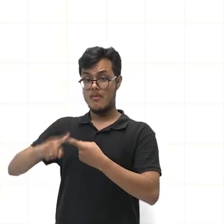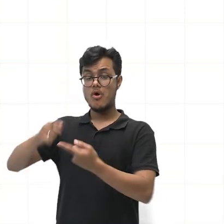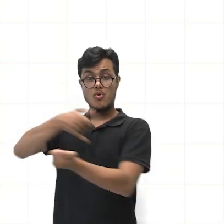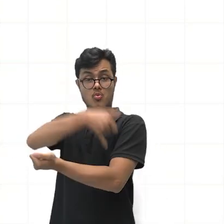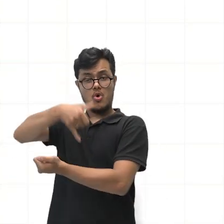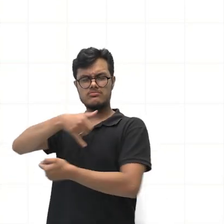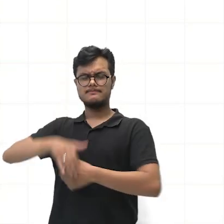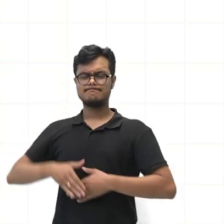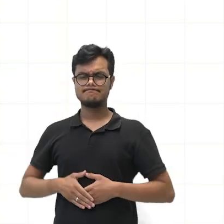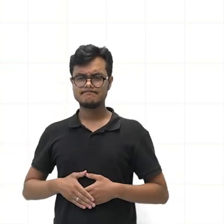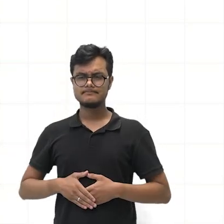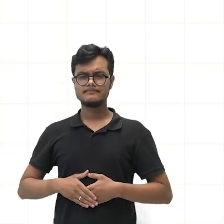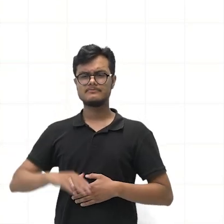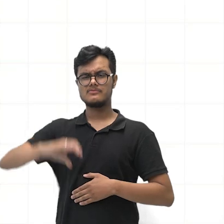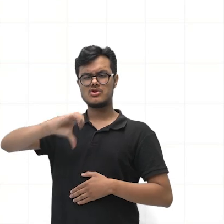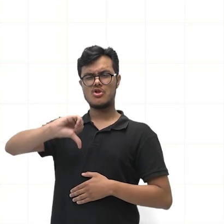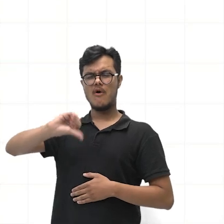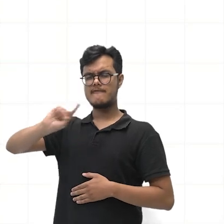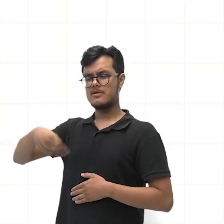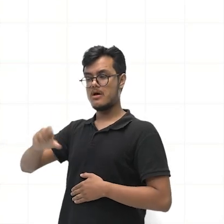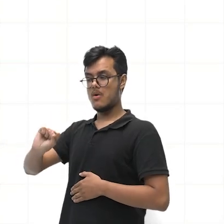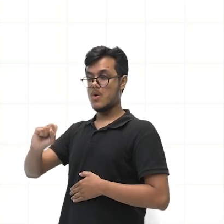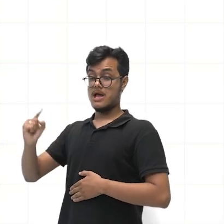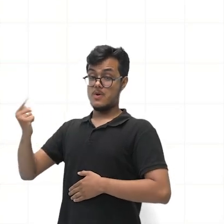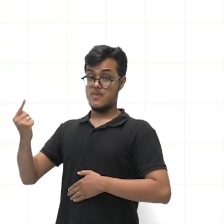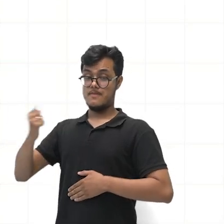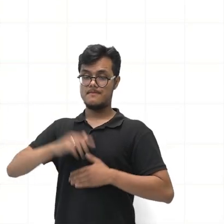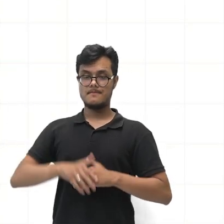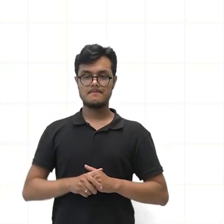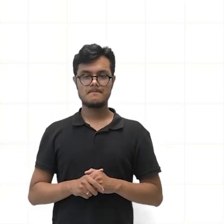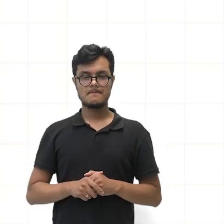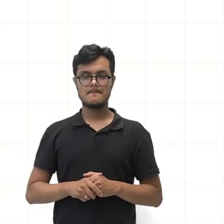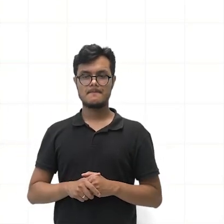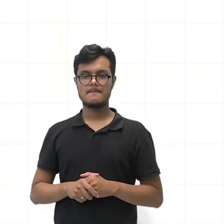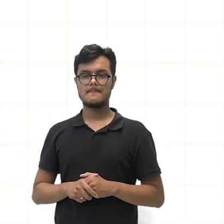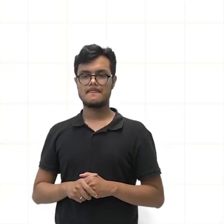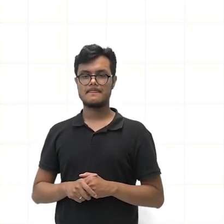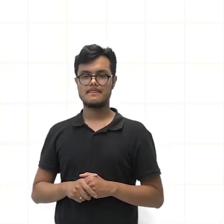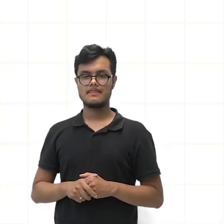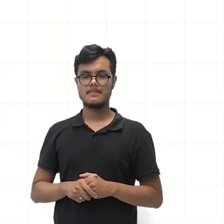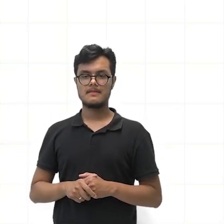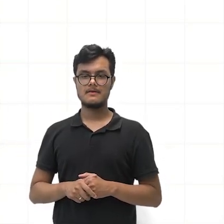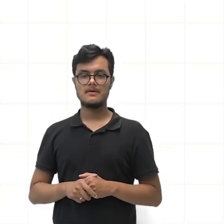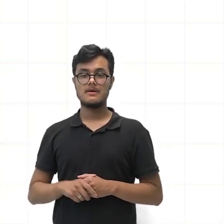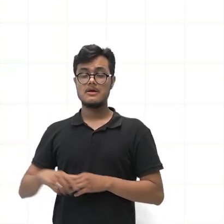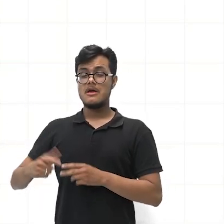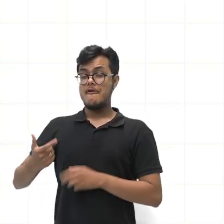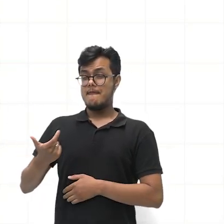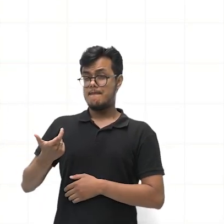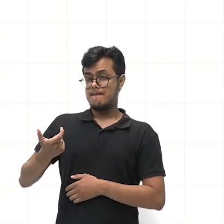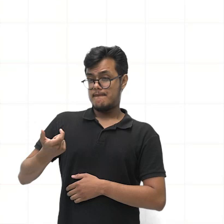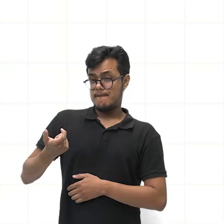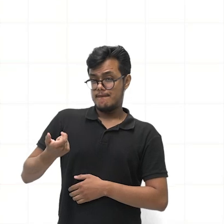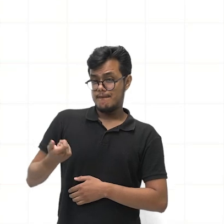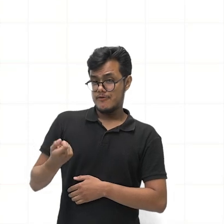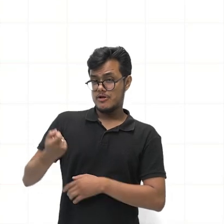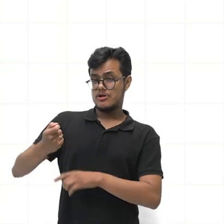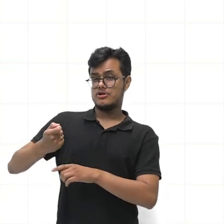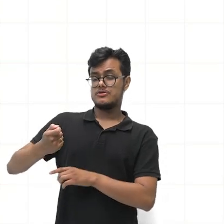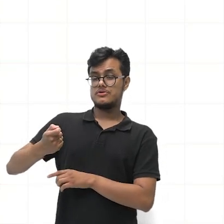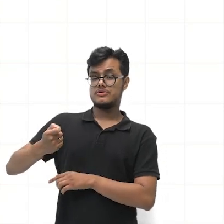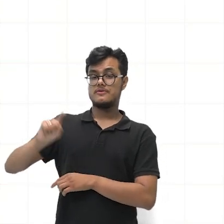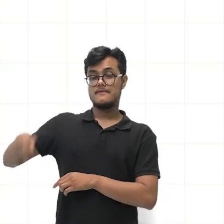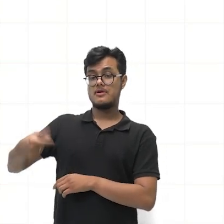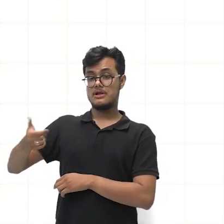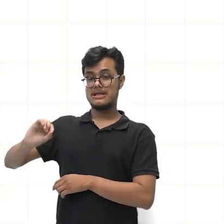passou para R$ 9,81, a linguiça R$ 20,10,